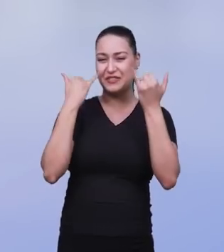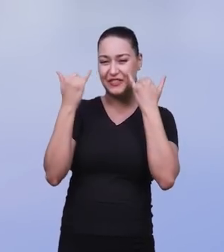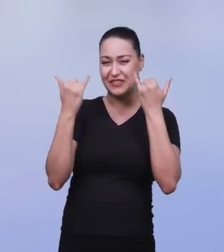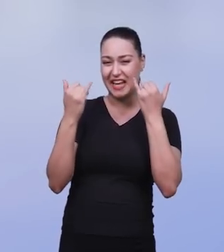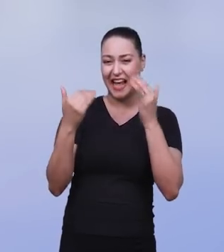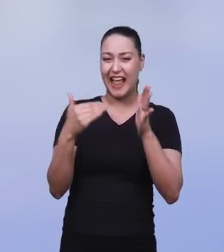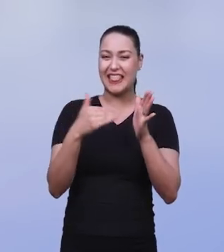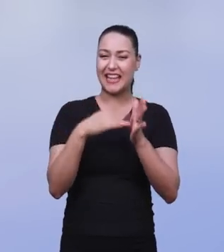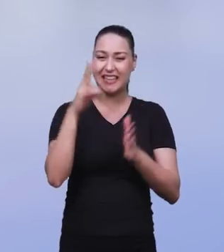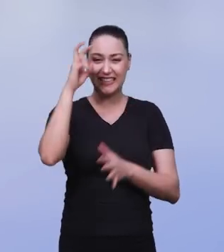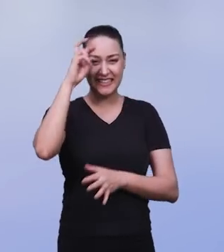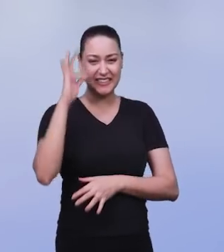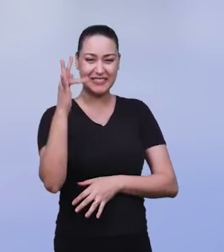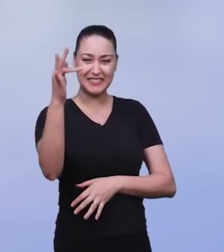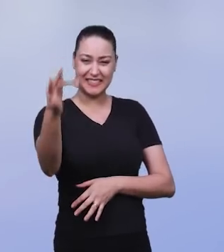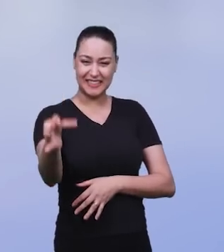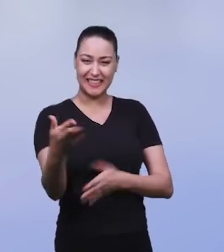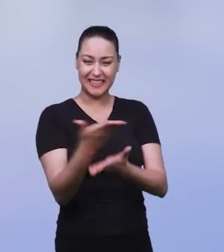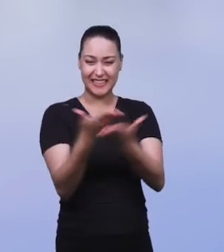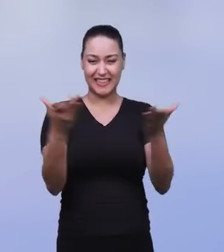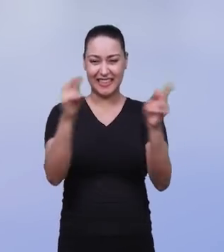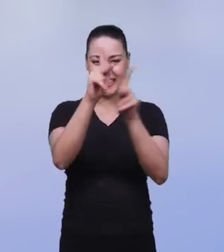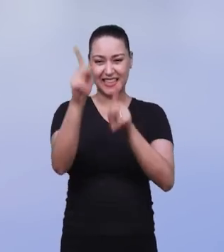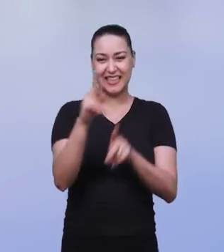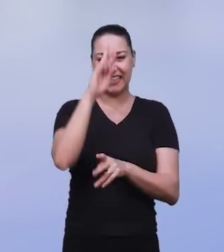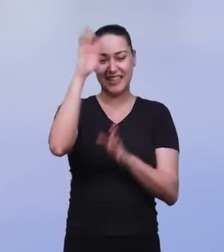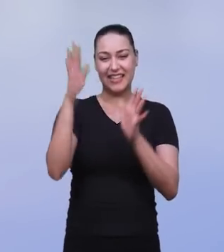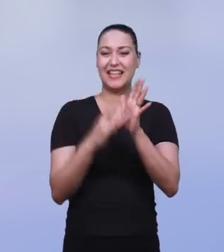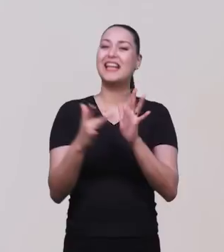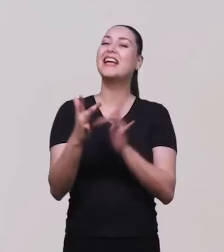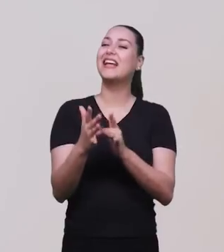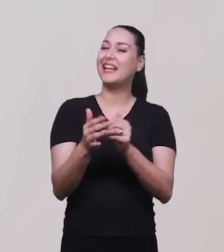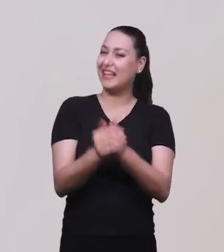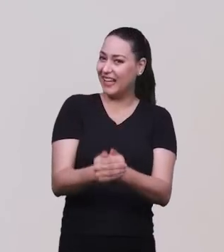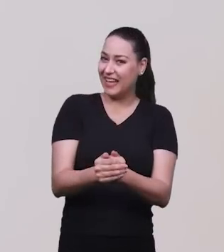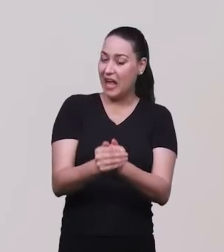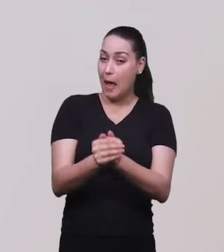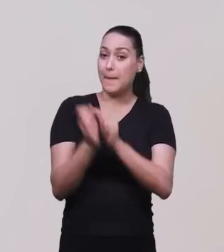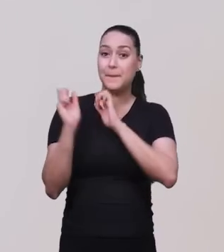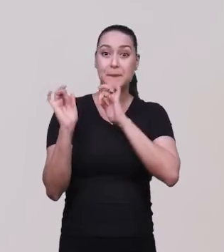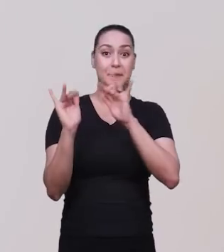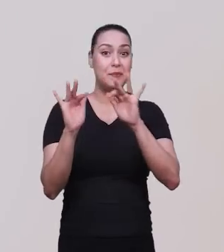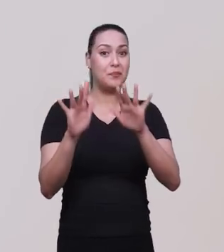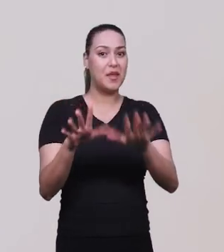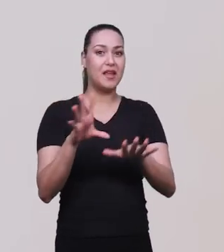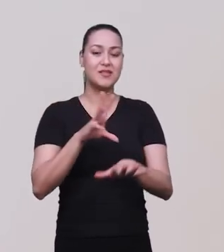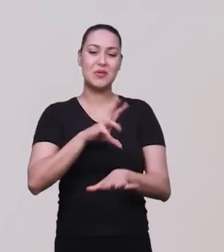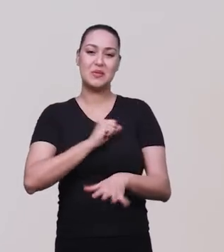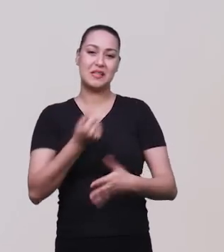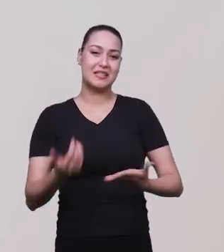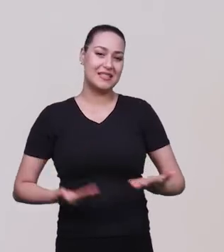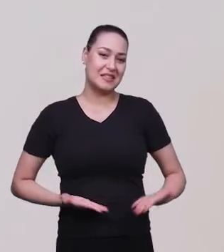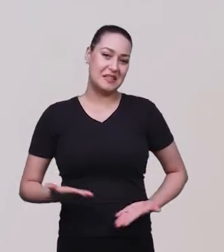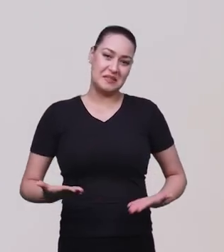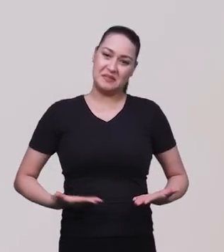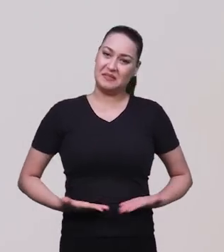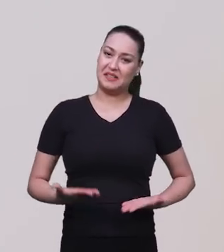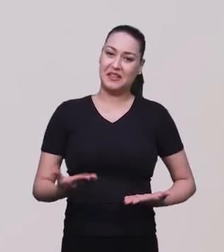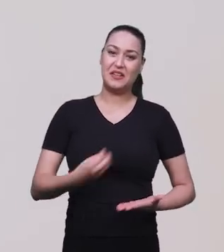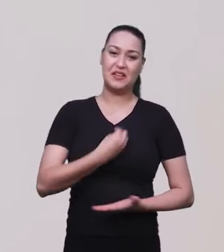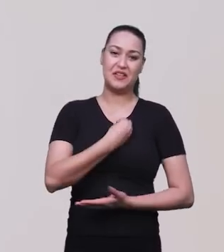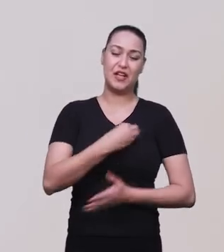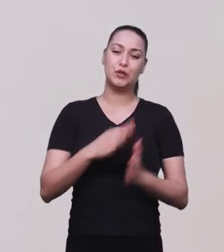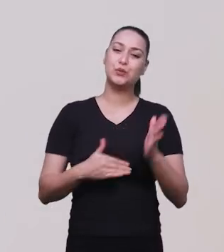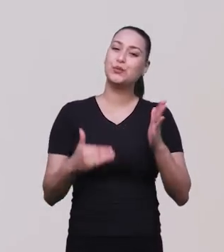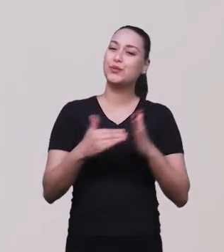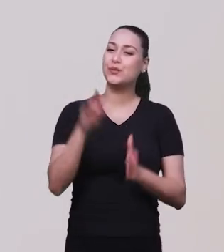notícias. Até a próxima quinta, Deise e irmão Jorge. A paz do Senhor Jesus. Que bênção, meus amados irmãos, poder vivenciar tudo que o Senhor tem